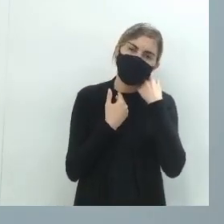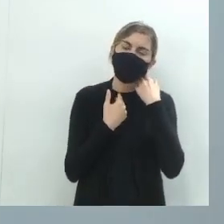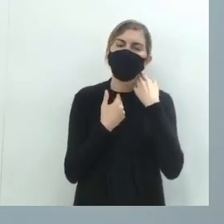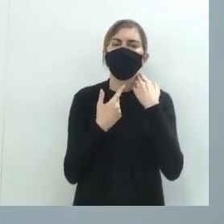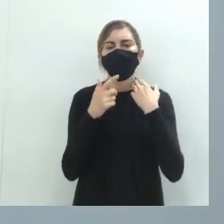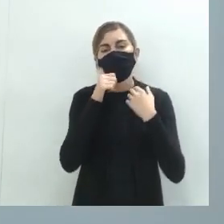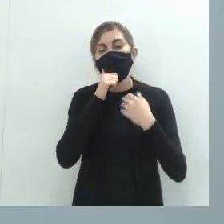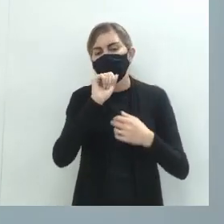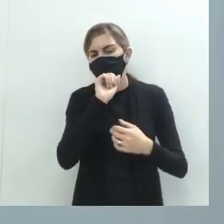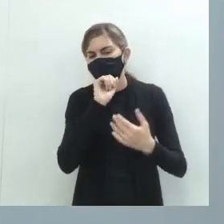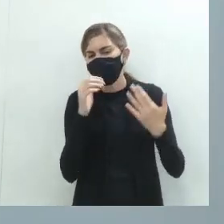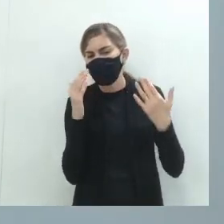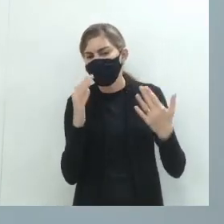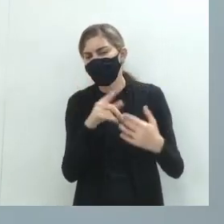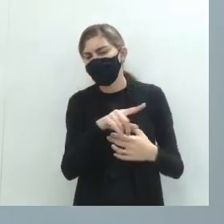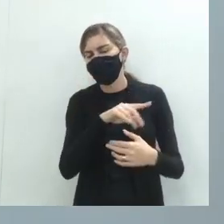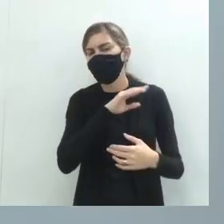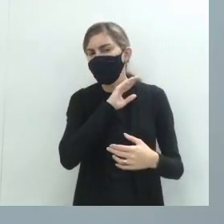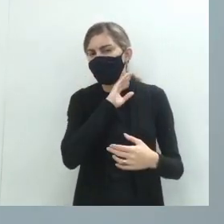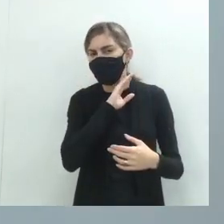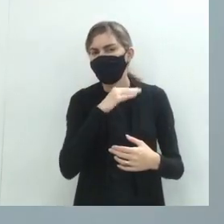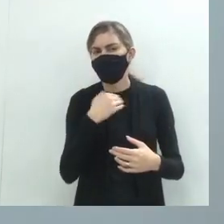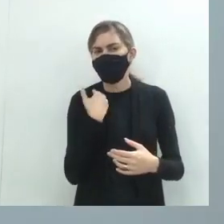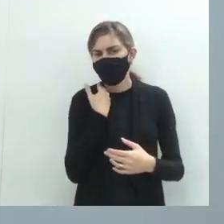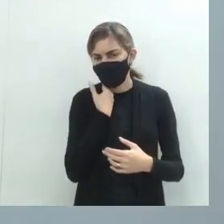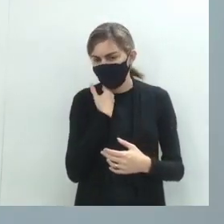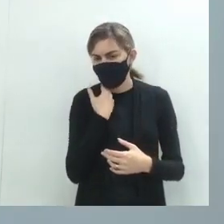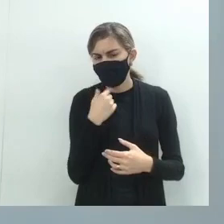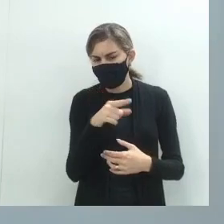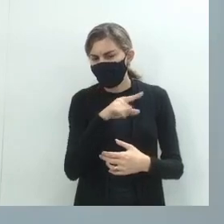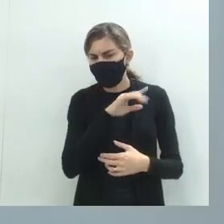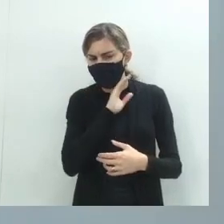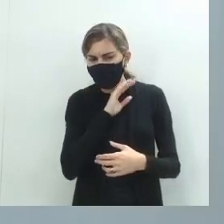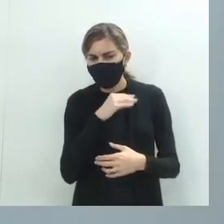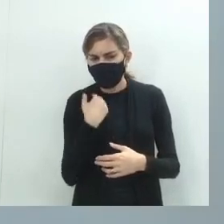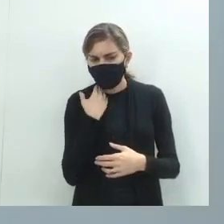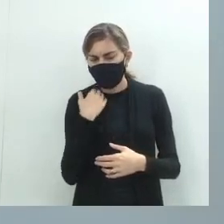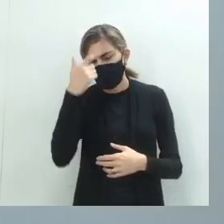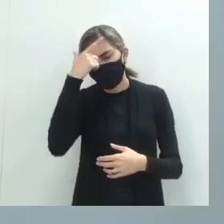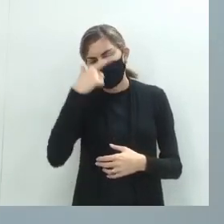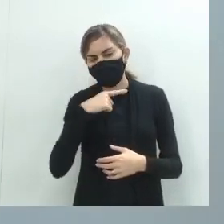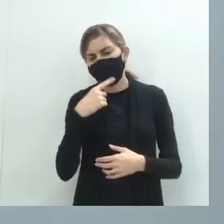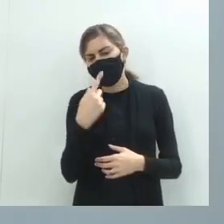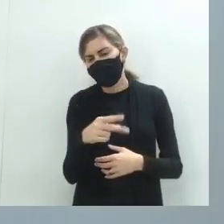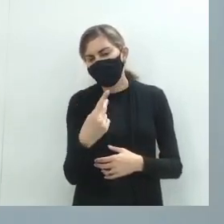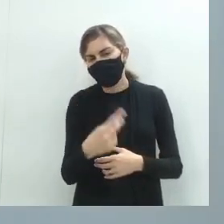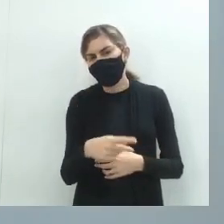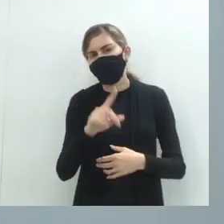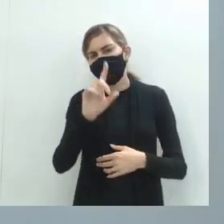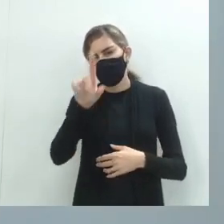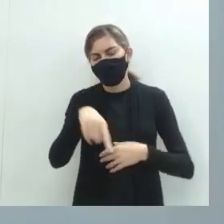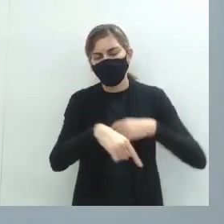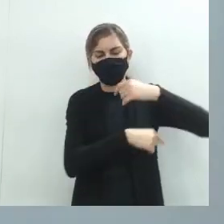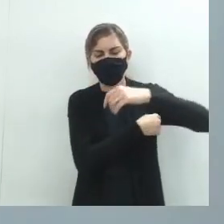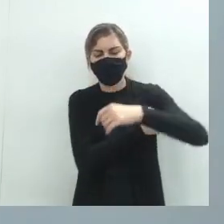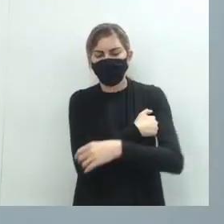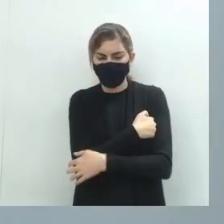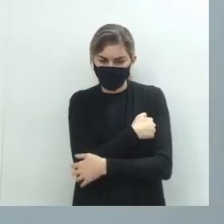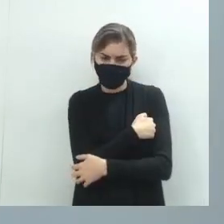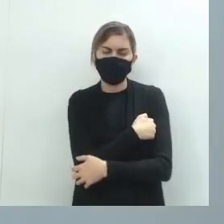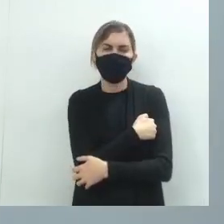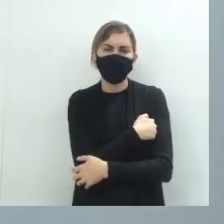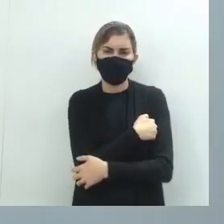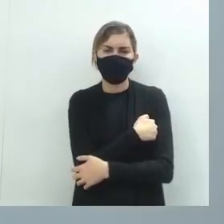A mãe suspeita que ele está febril. Esse menino está febril. Olha a carinha dele. Pega o termômetro para medir a febre